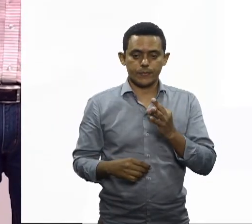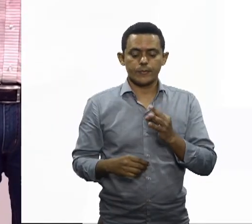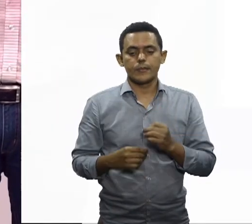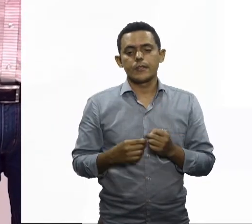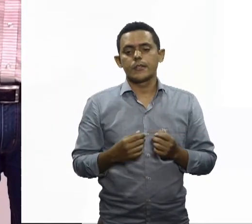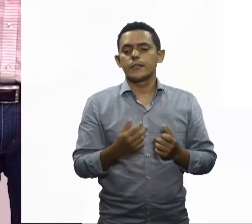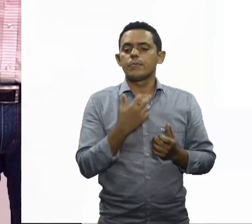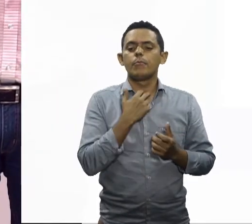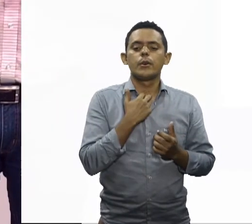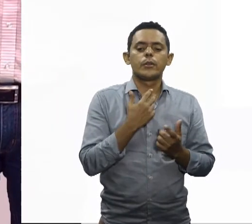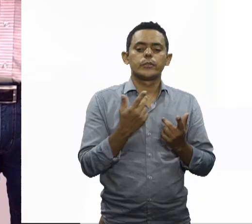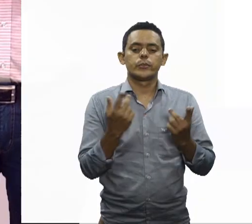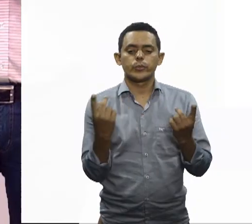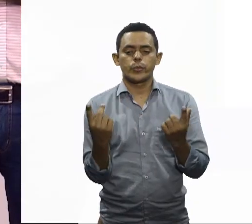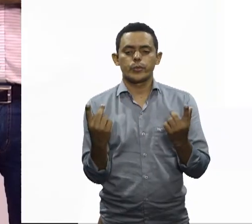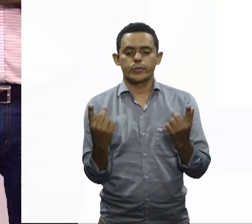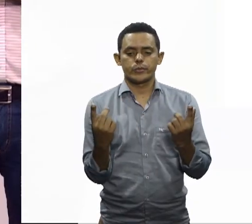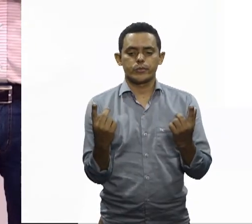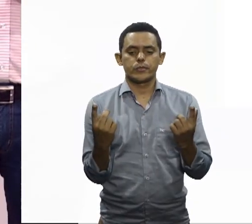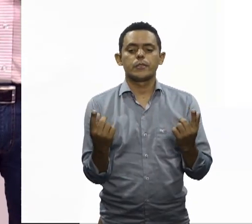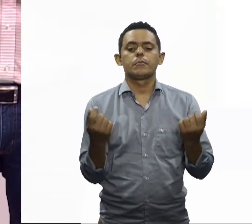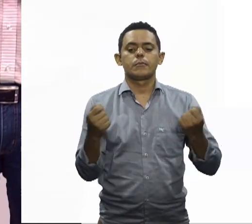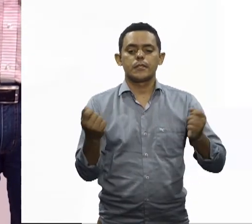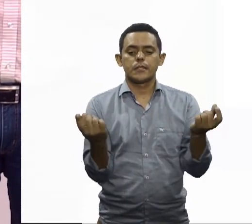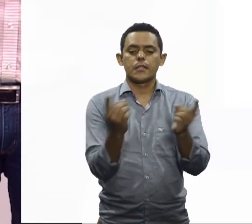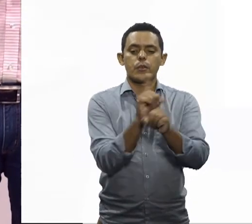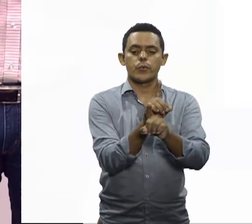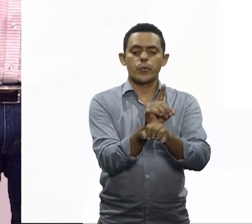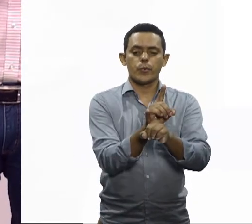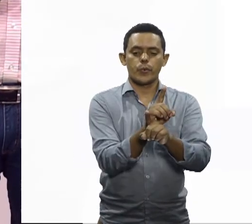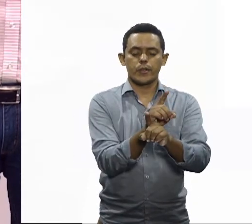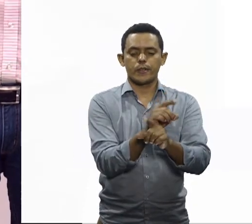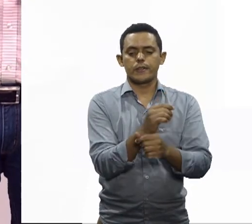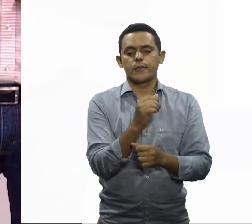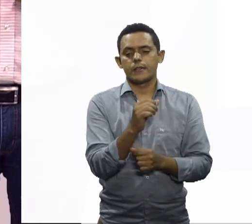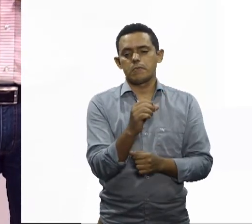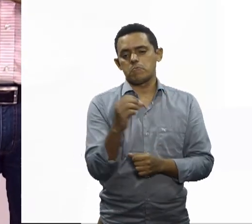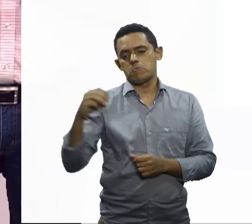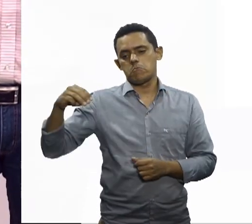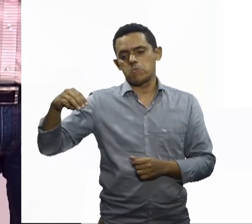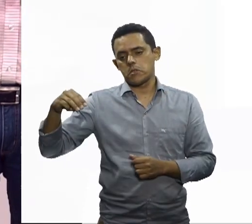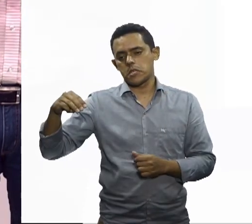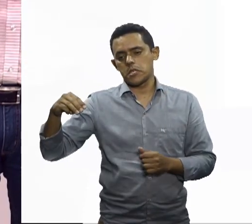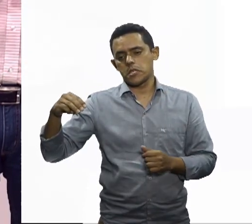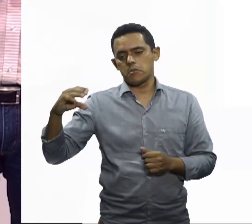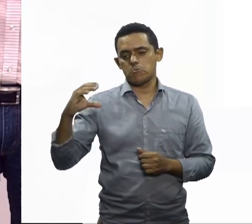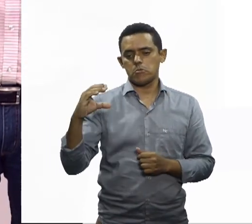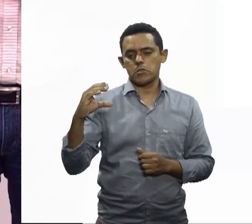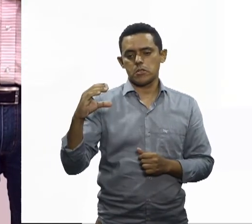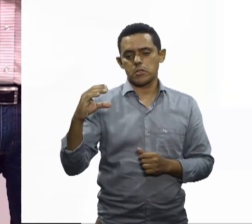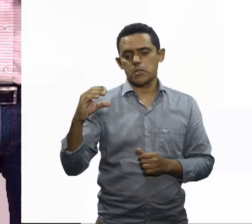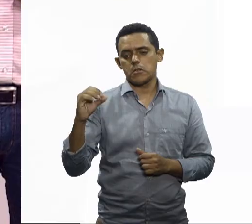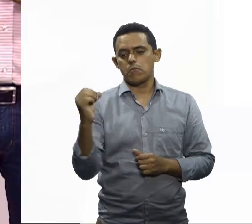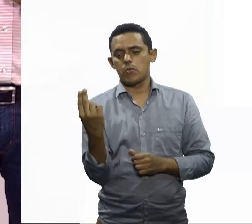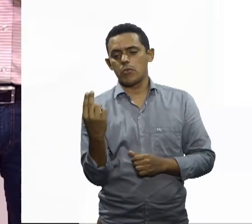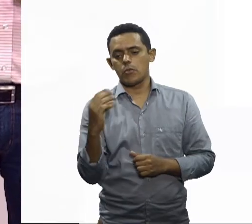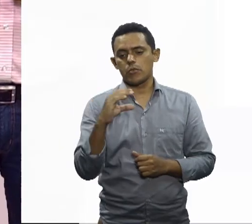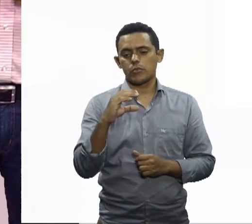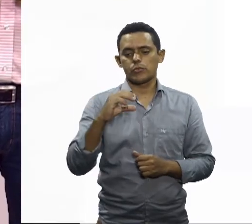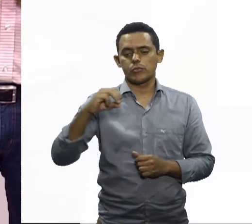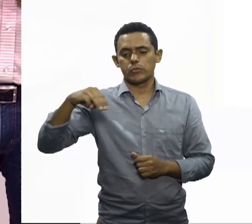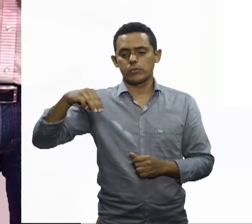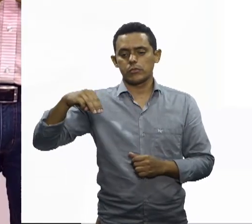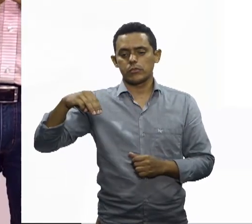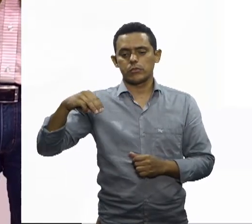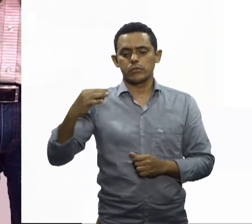unidades diferentes. Então, ou eu passo centímetro para metro, ou eu passo de metro para centímetro. Então, vou passar de metro para centímetro, que era mais fácil.